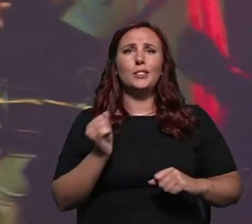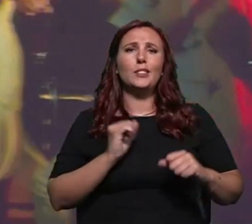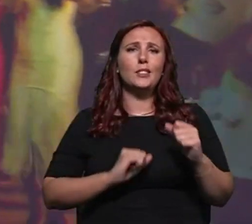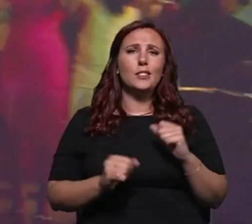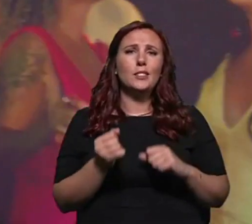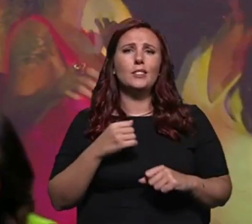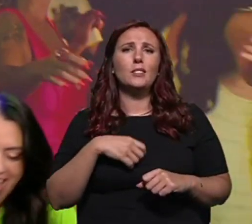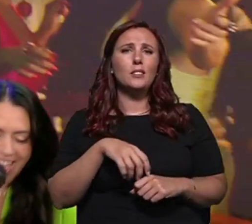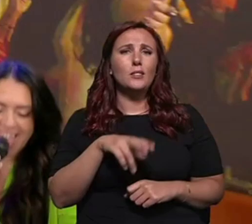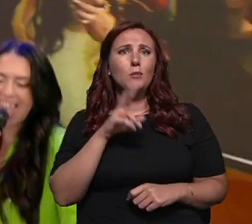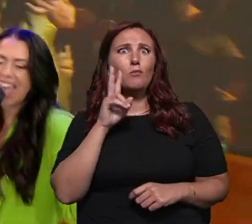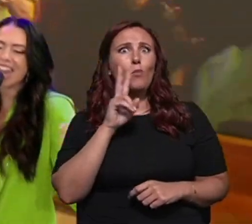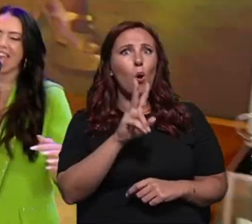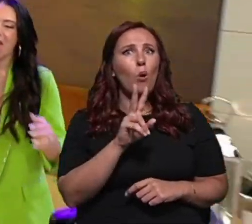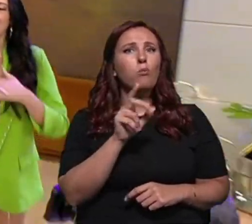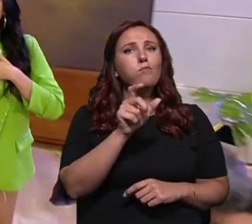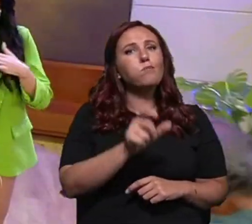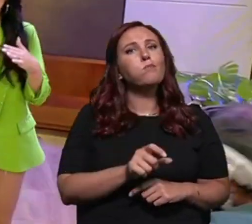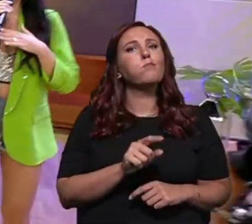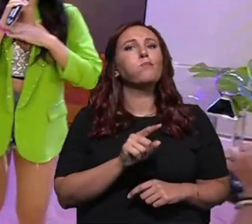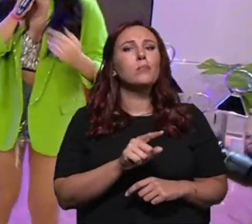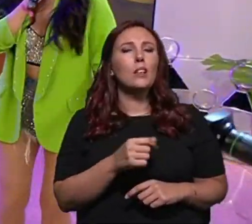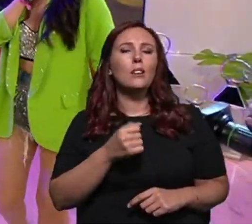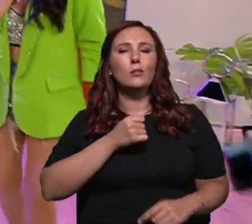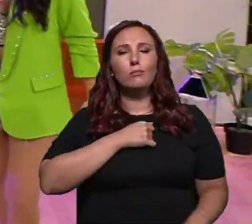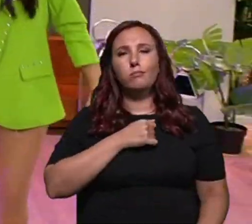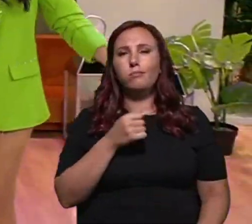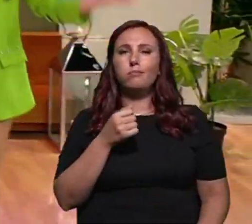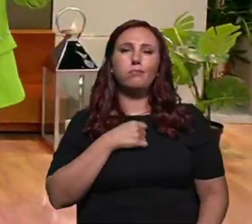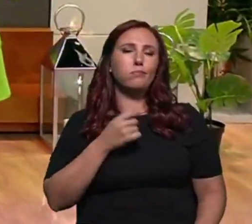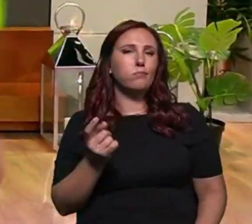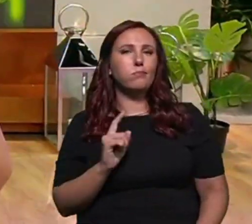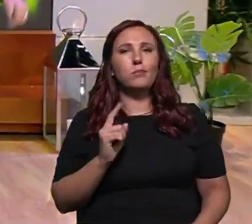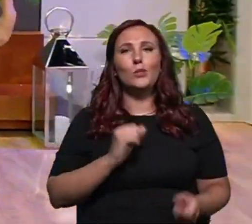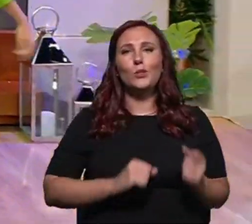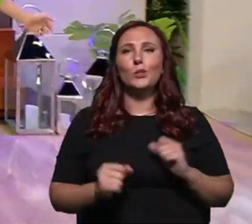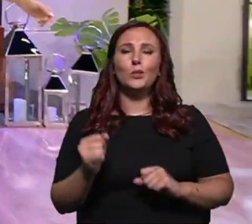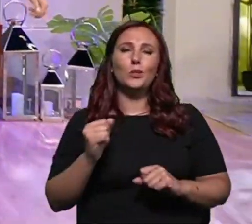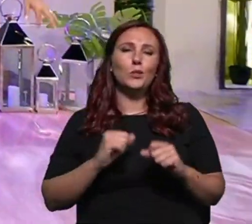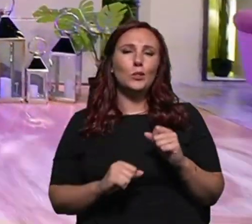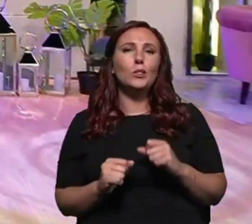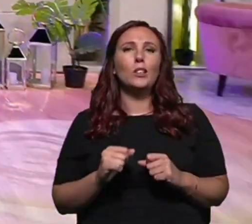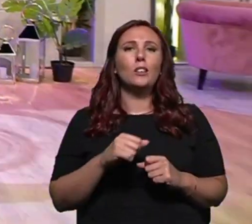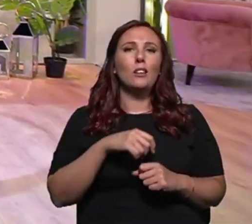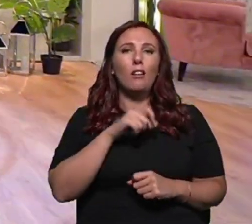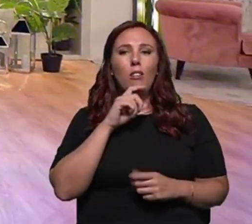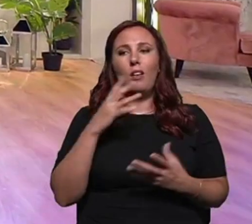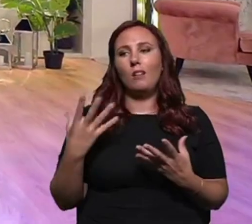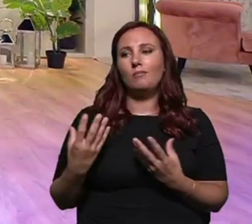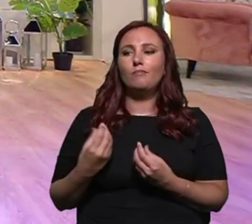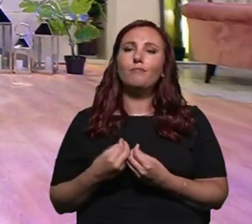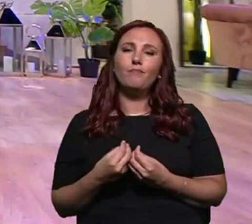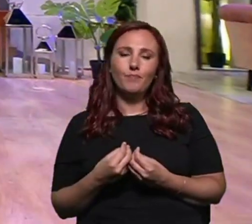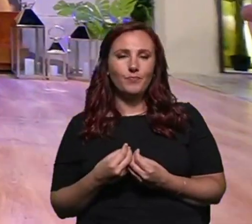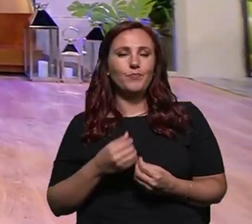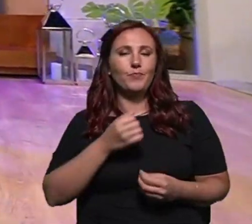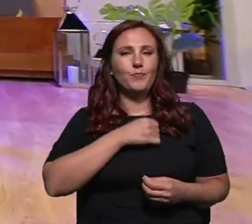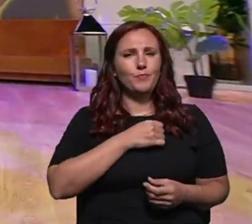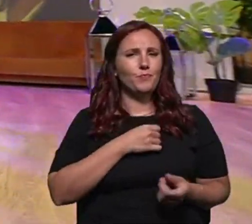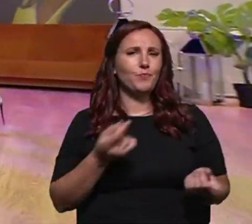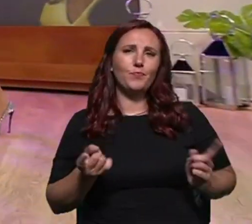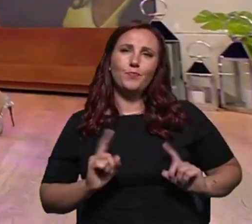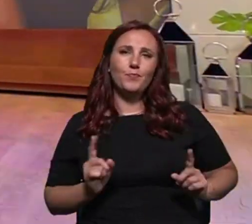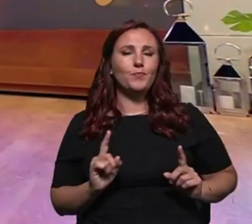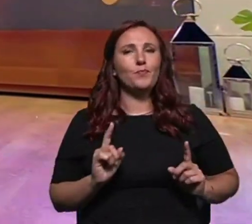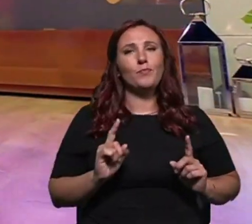samba para C meu coração não B só samba só samba para de ter meu coração